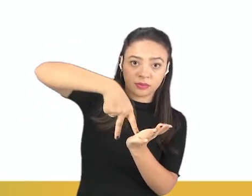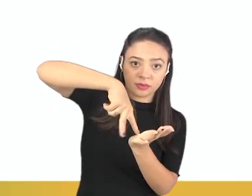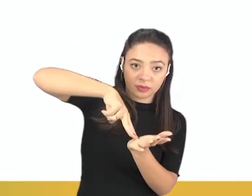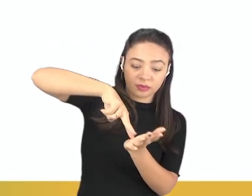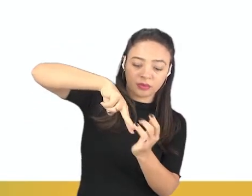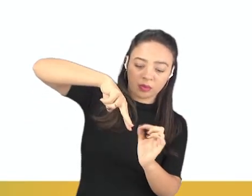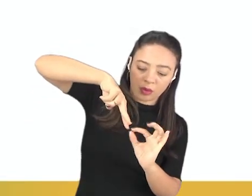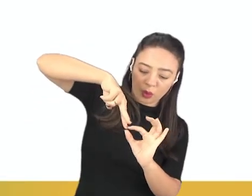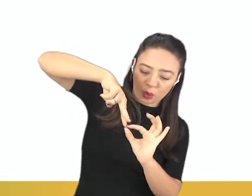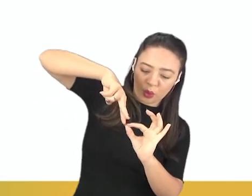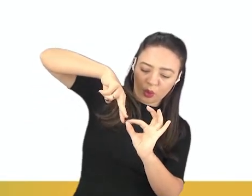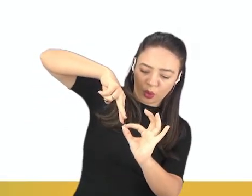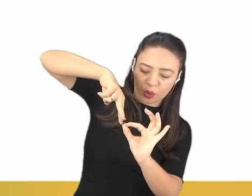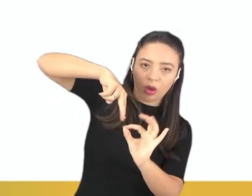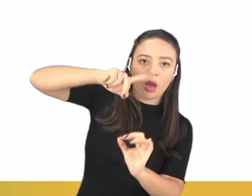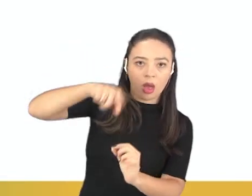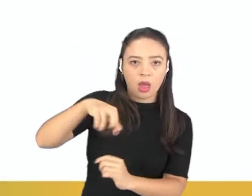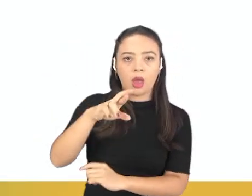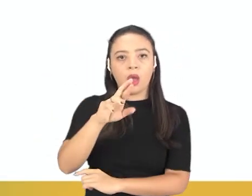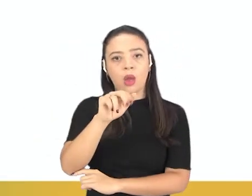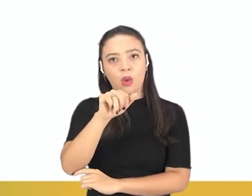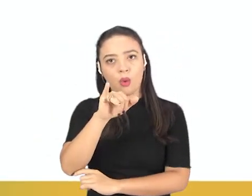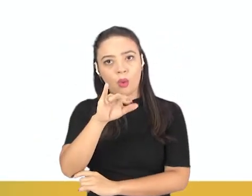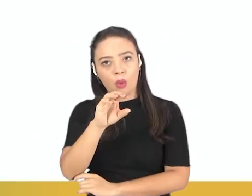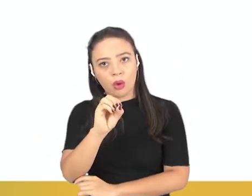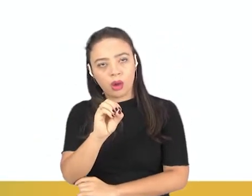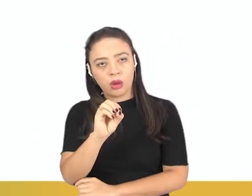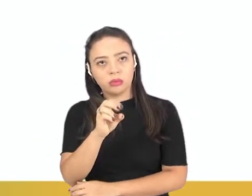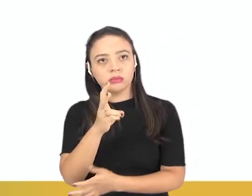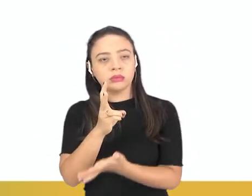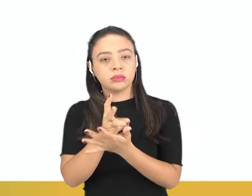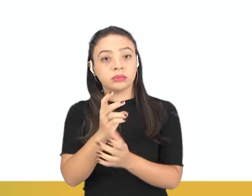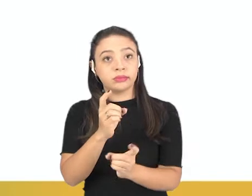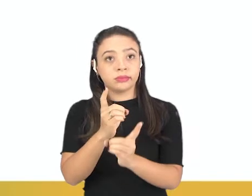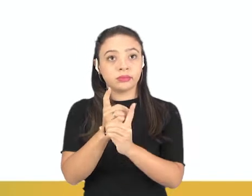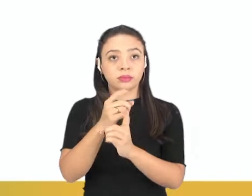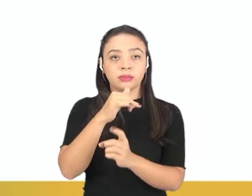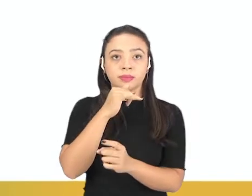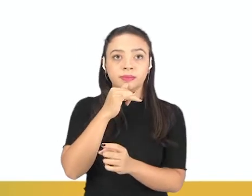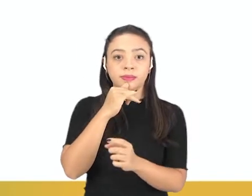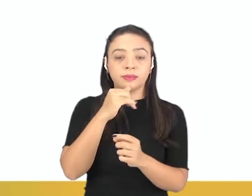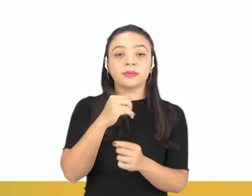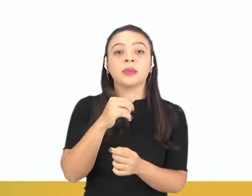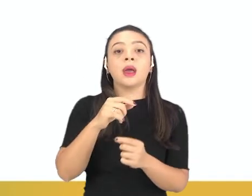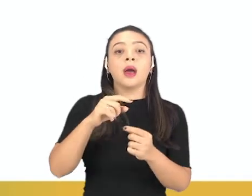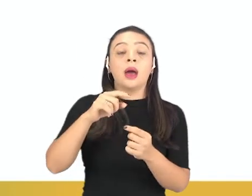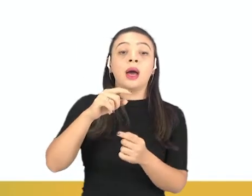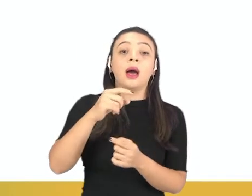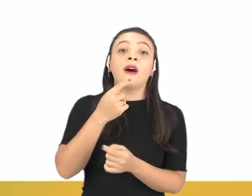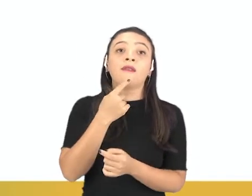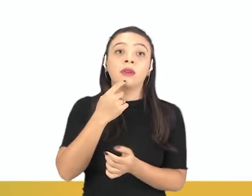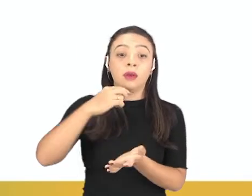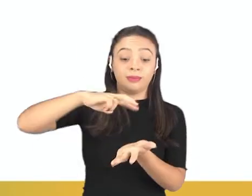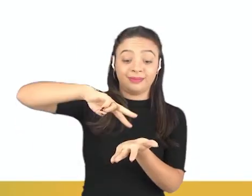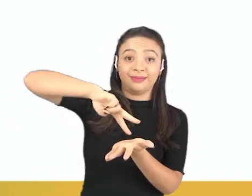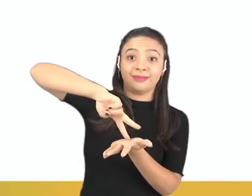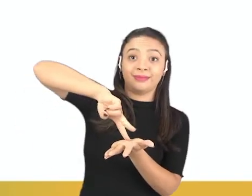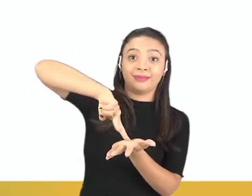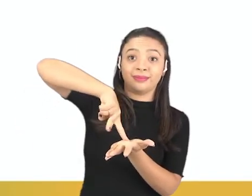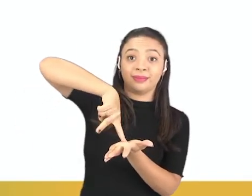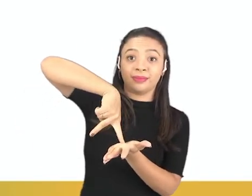certo então isso quer dizer o que você pegar em cima dessa linha vermelha que é a circunferência